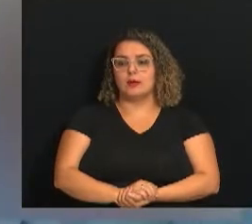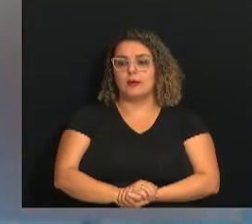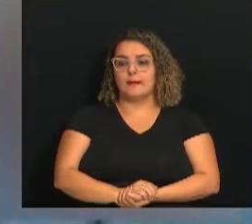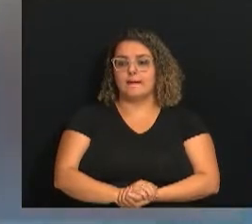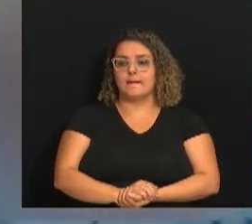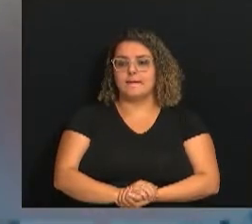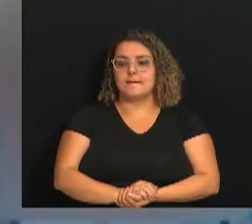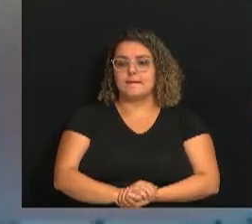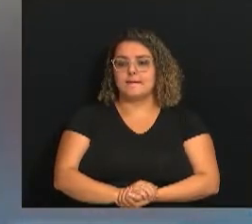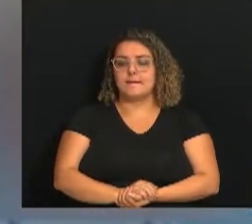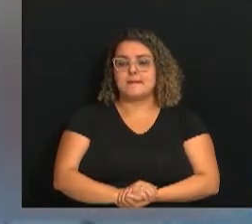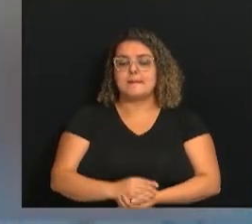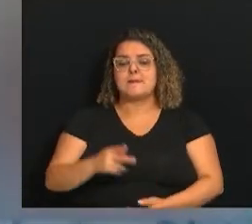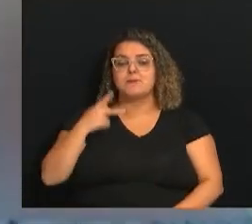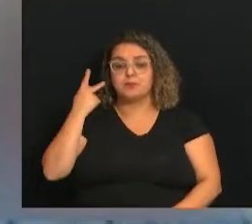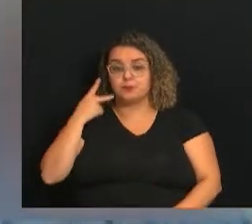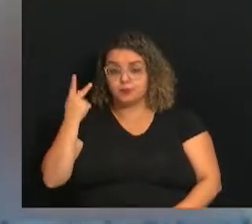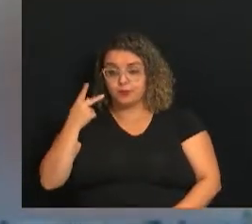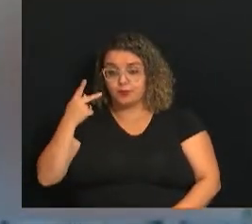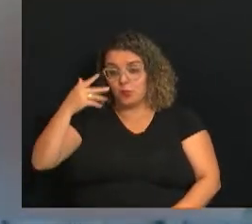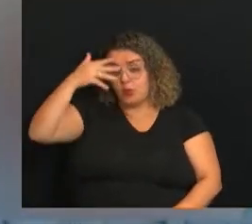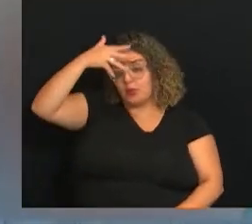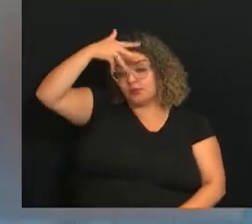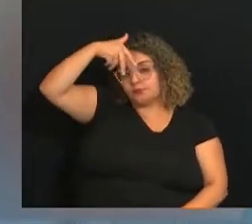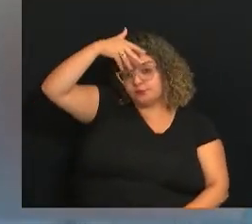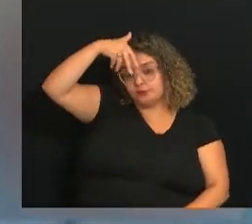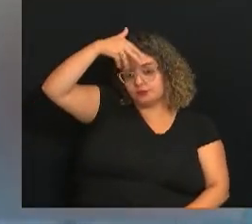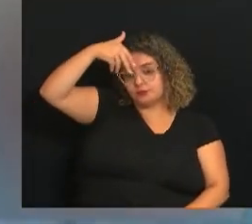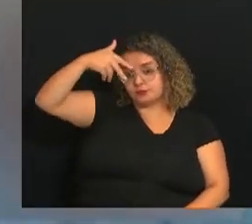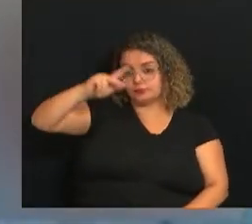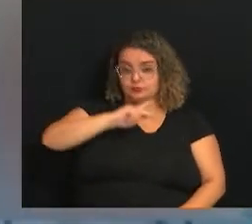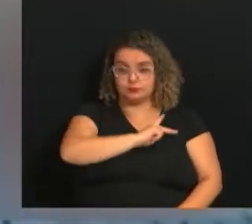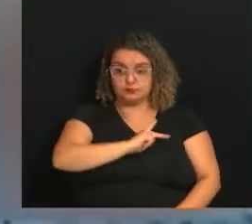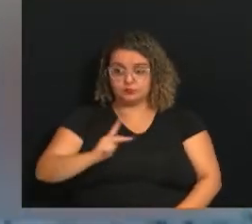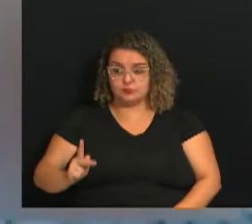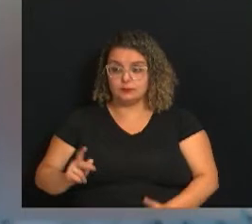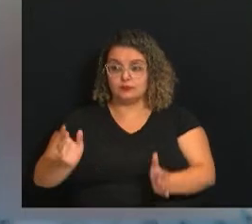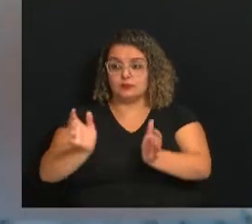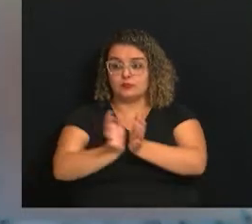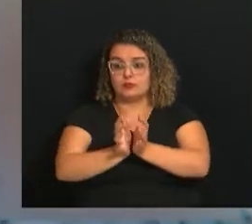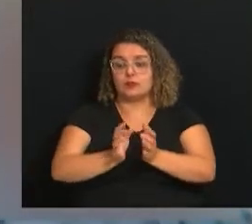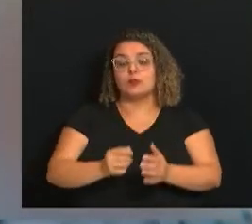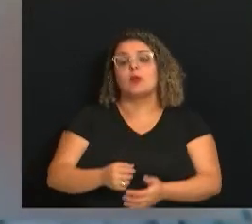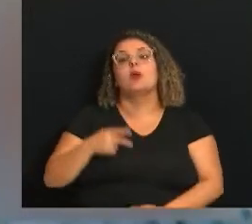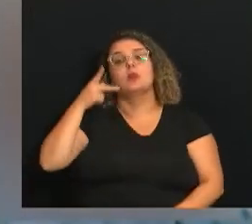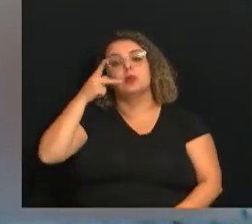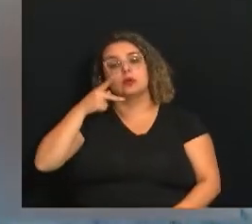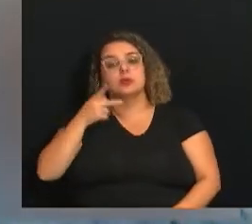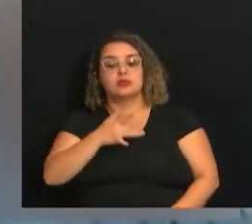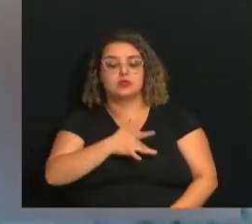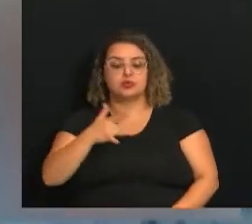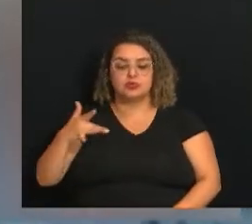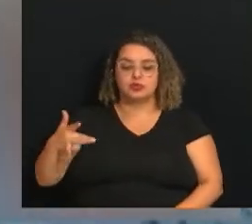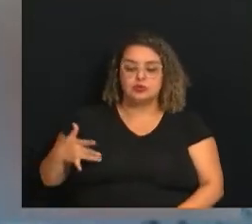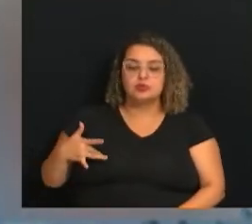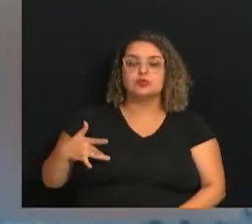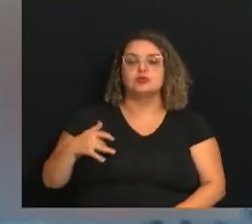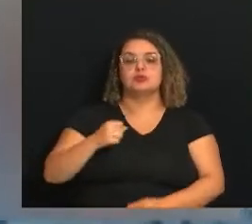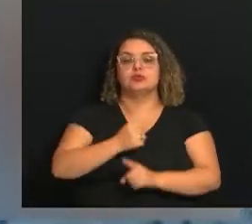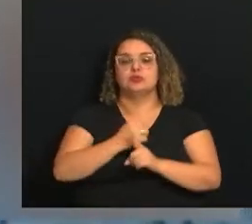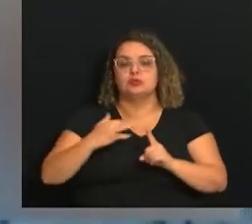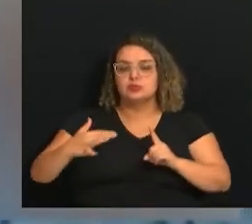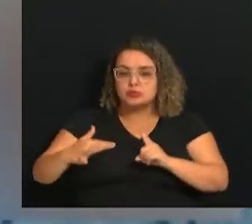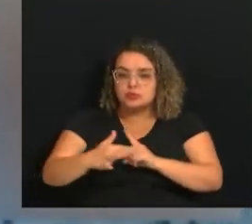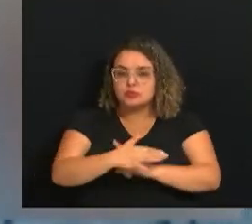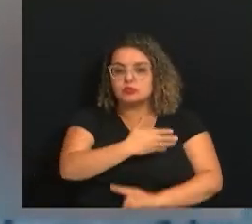O vereador Rodrigo da Farmadique, presidente da Comissão de Política Social e Saúde, comandou a 7ª audiência pública